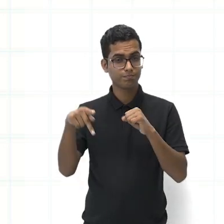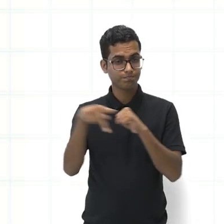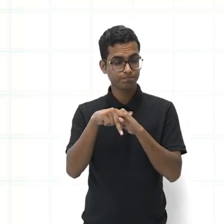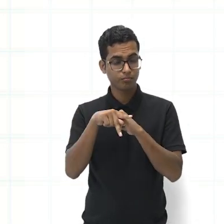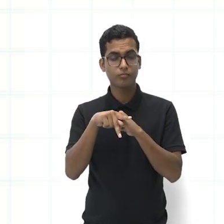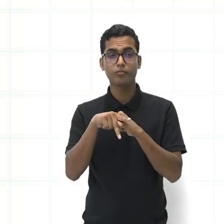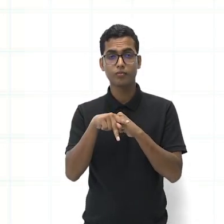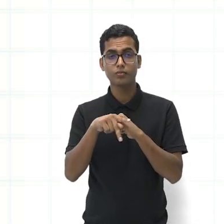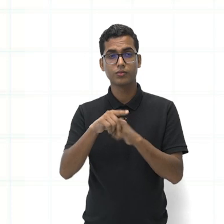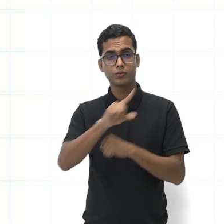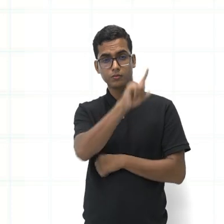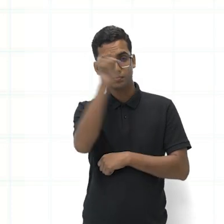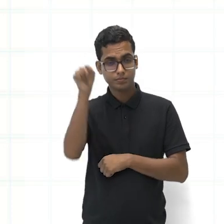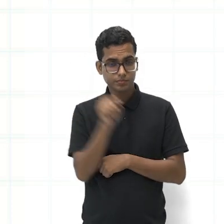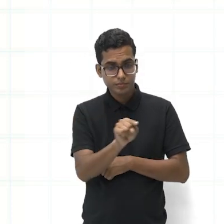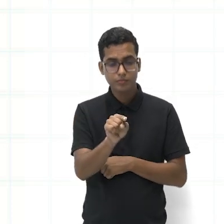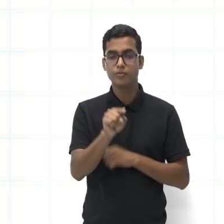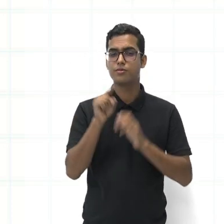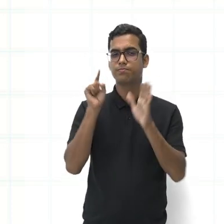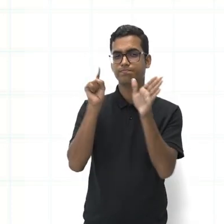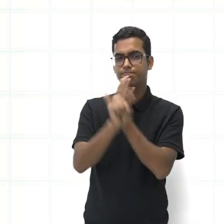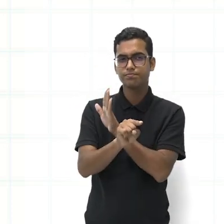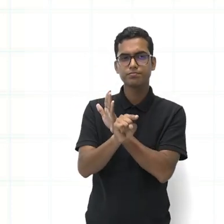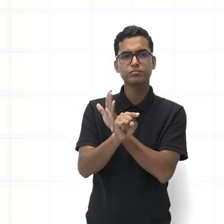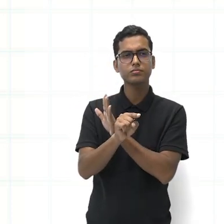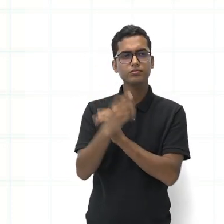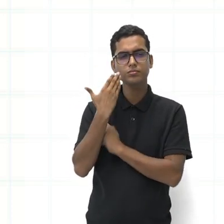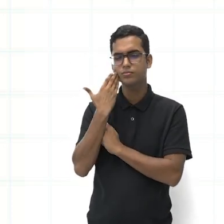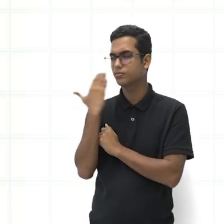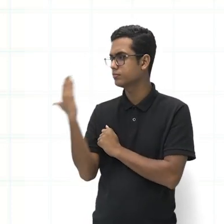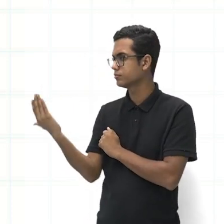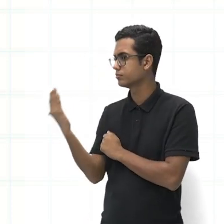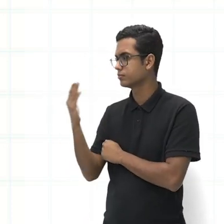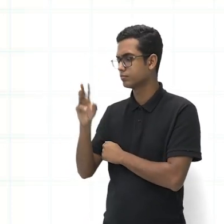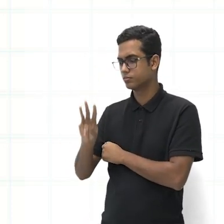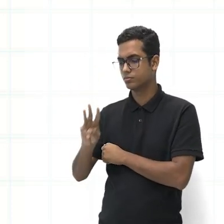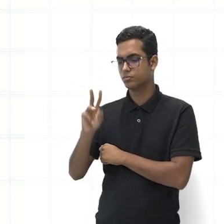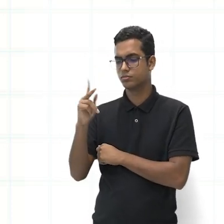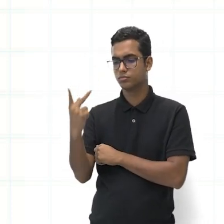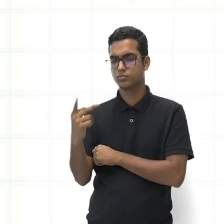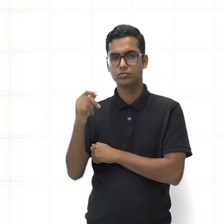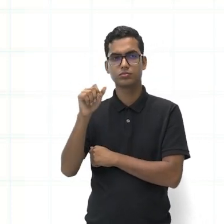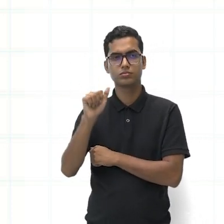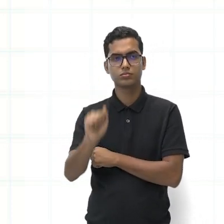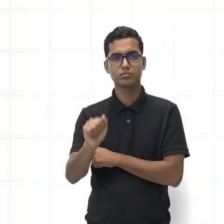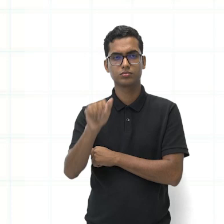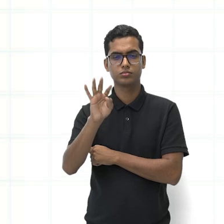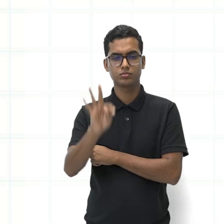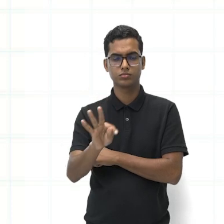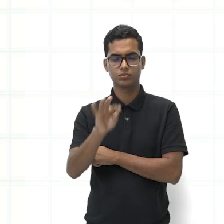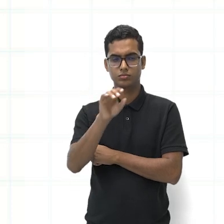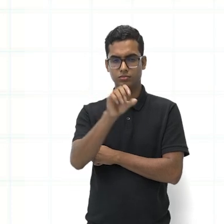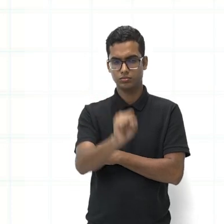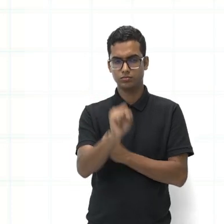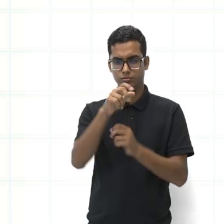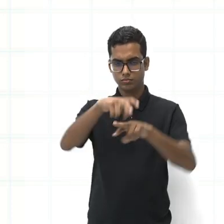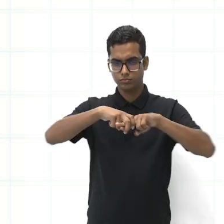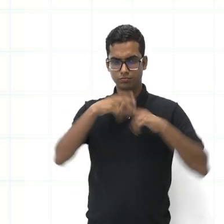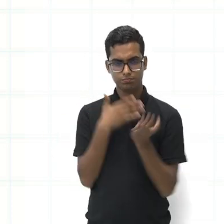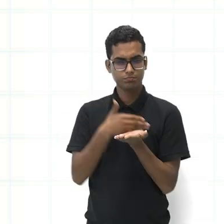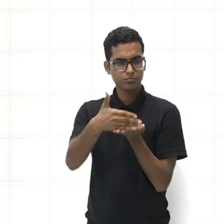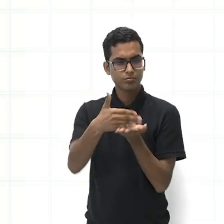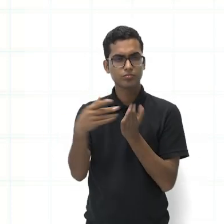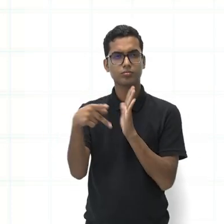tá? Então, mas elas são conhecidas popularmente como WH questions, justamente porque elas começam,